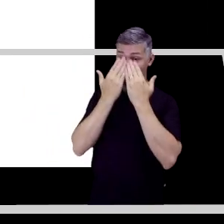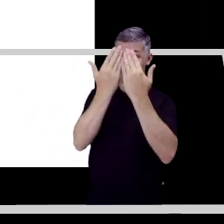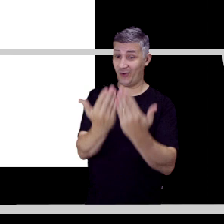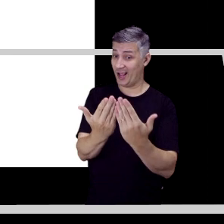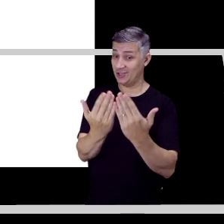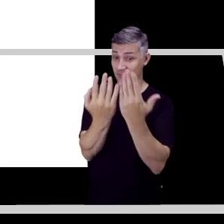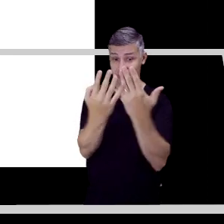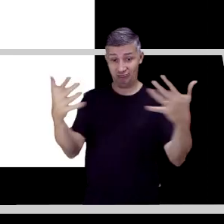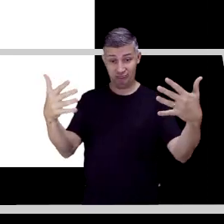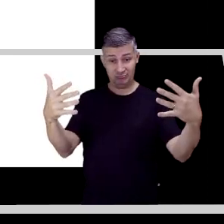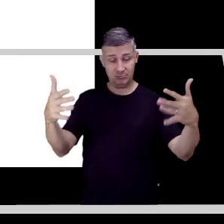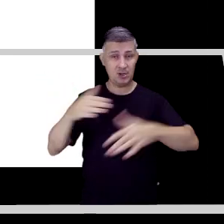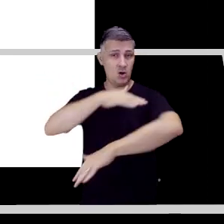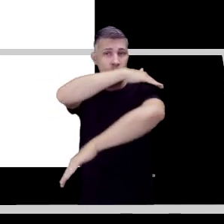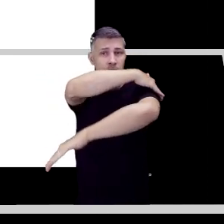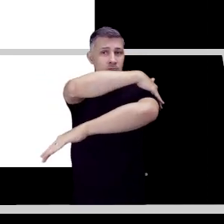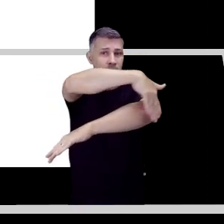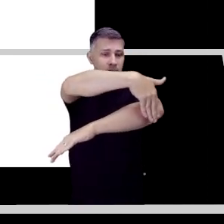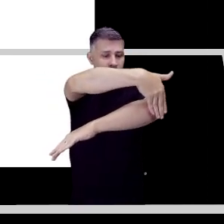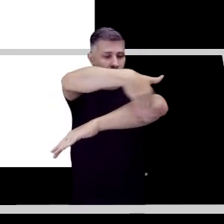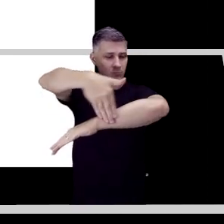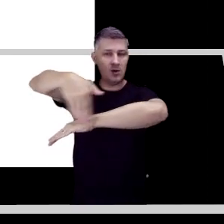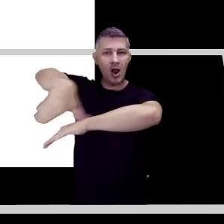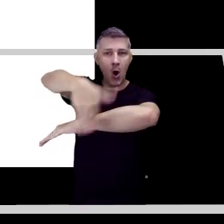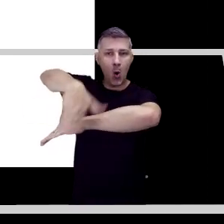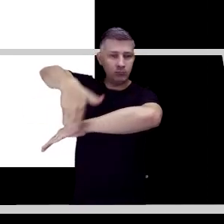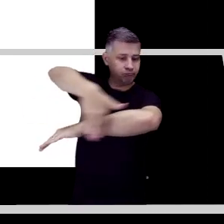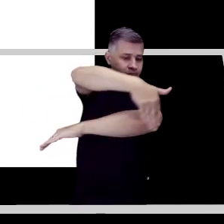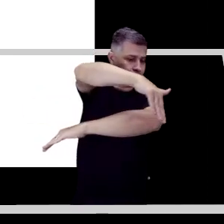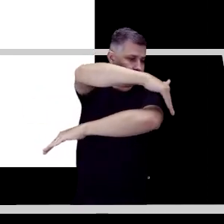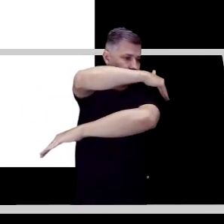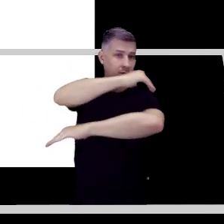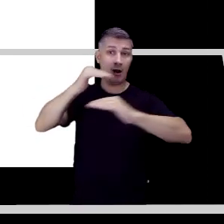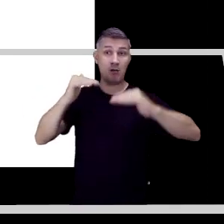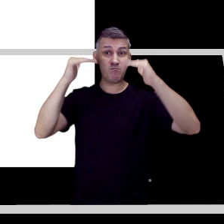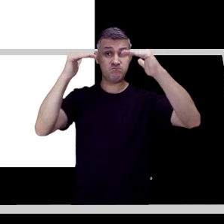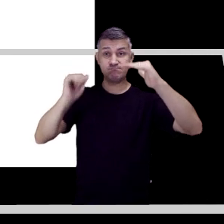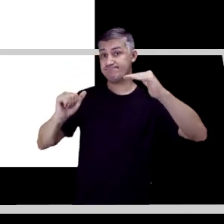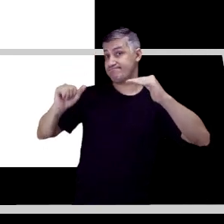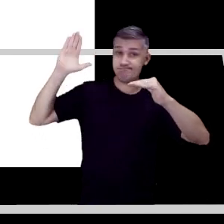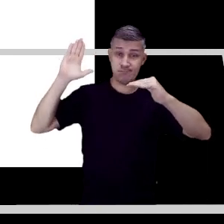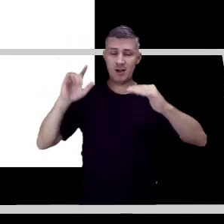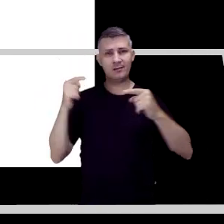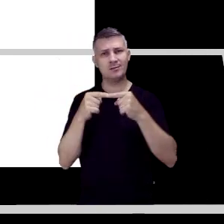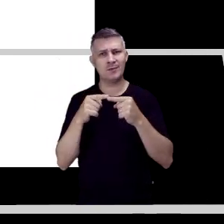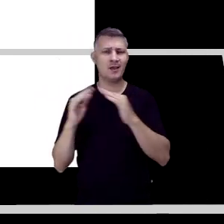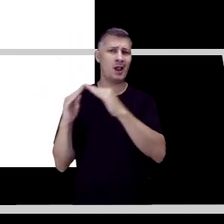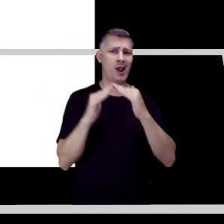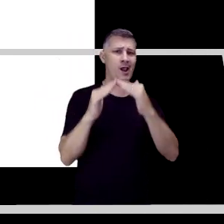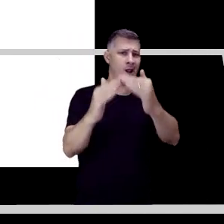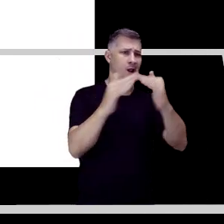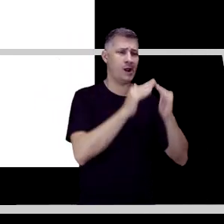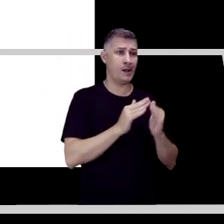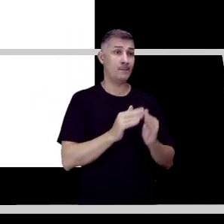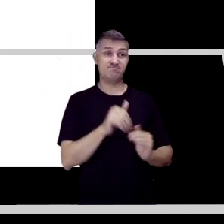umas fachadas, assim, pegando a esquina, mostrando como a gente buscou não competir em termos de altura, em termos de relações com